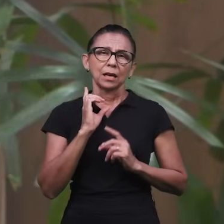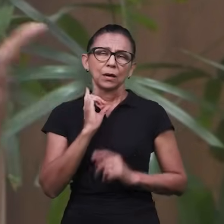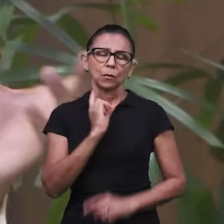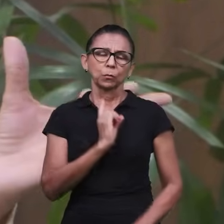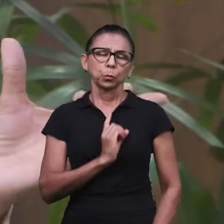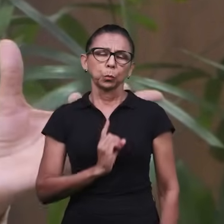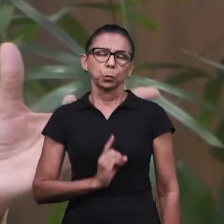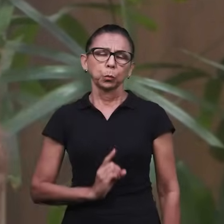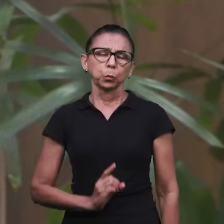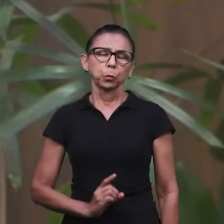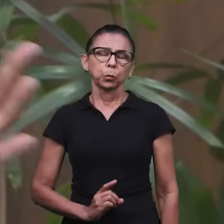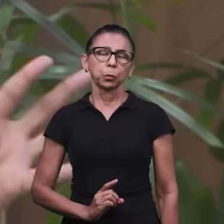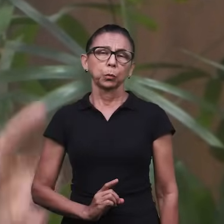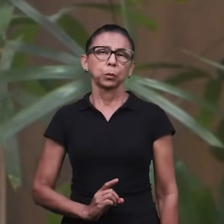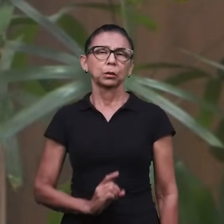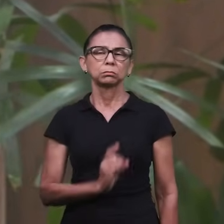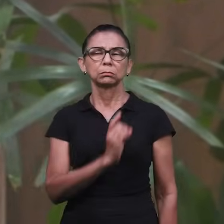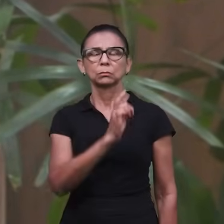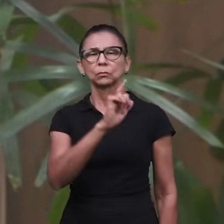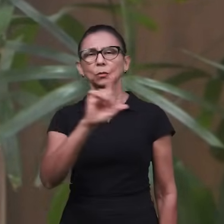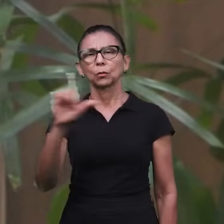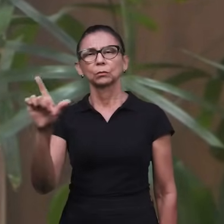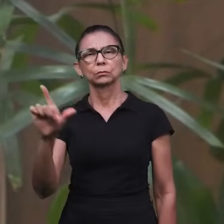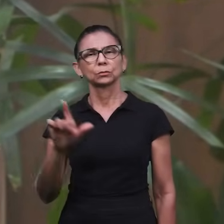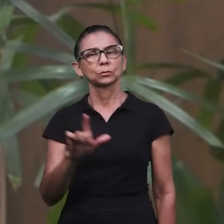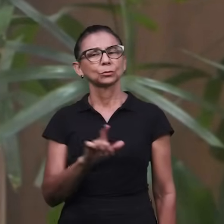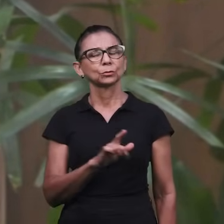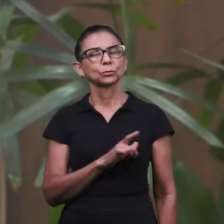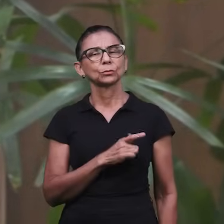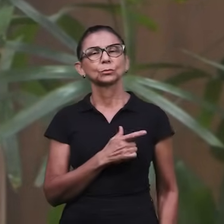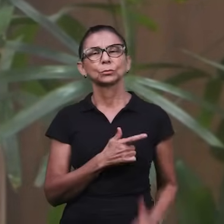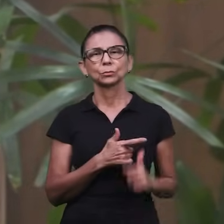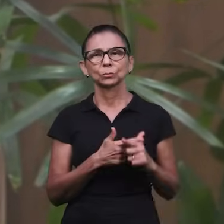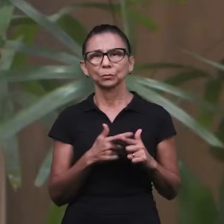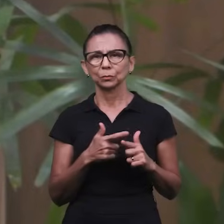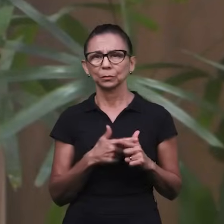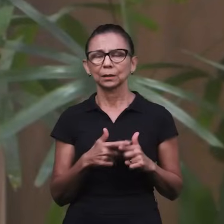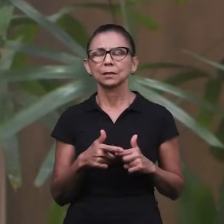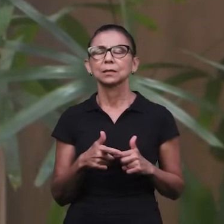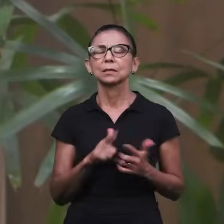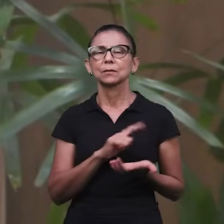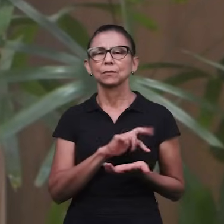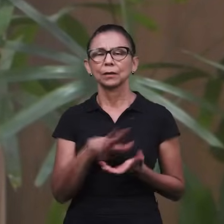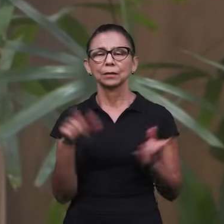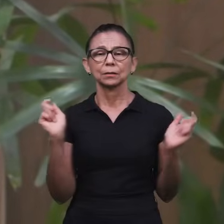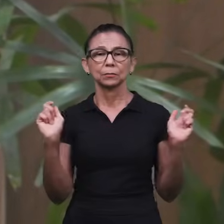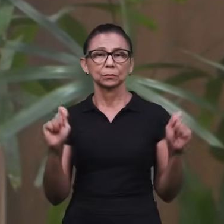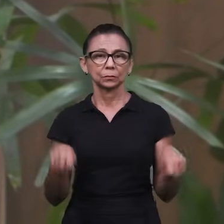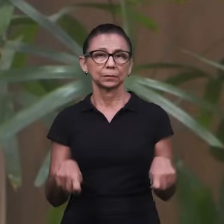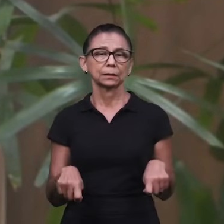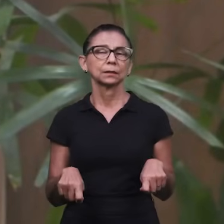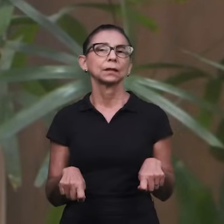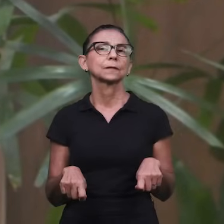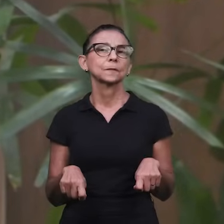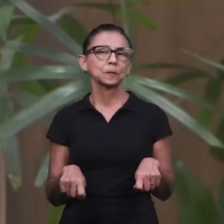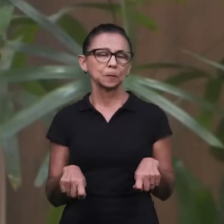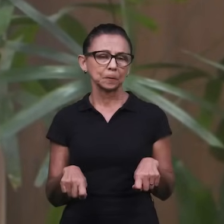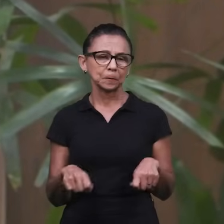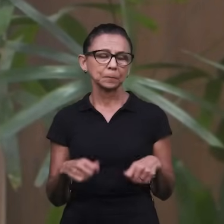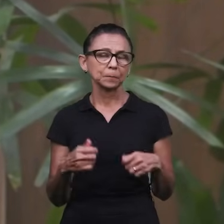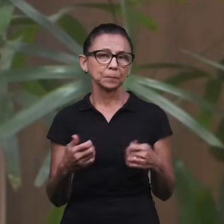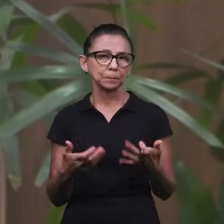e outros quadros sem número, assim, tem sim várias possibilidades de serem apresentados. E o que